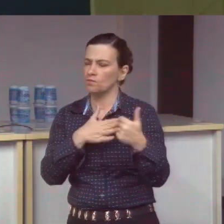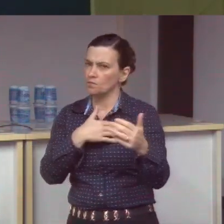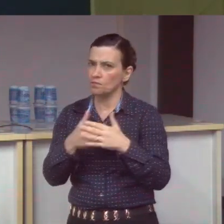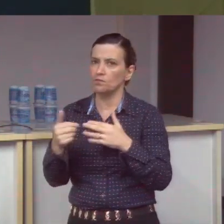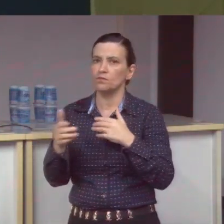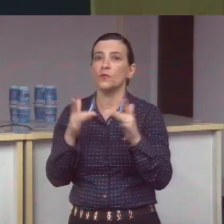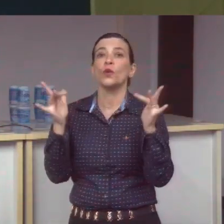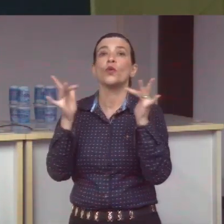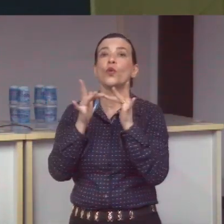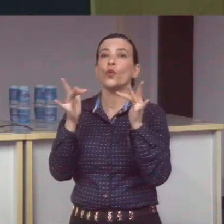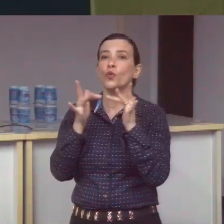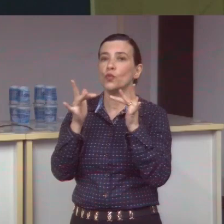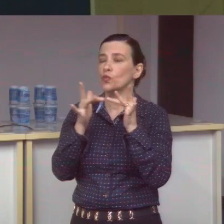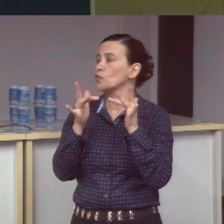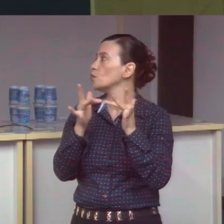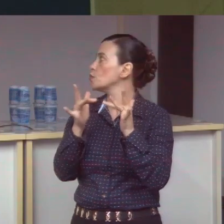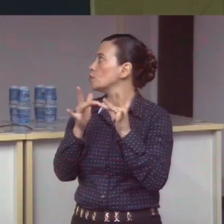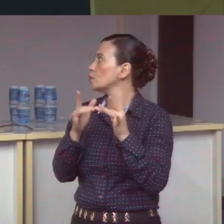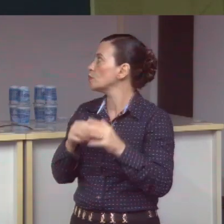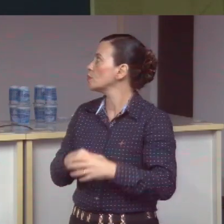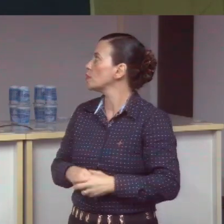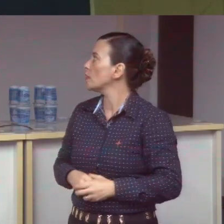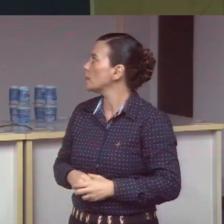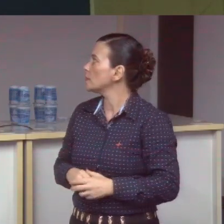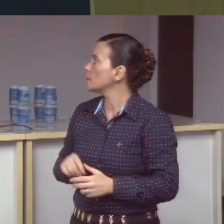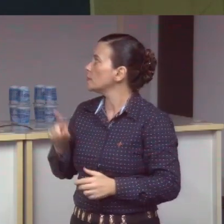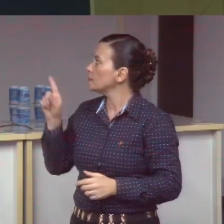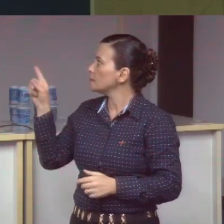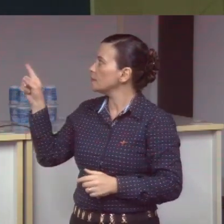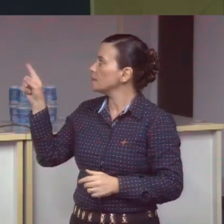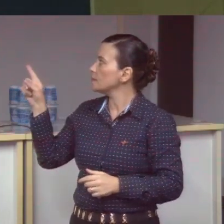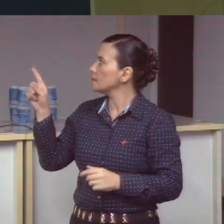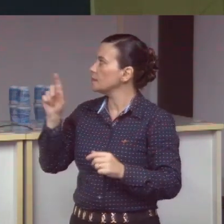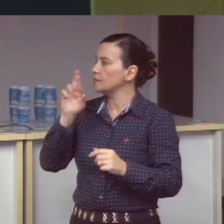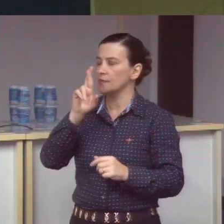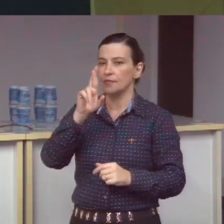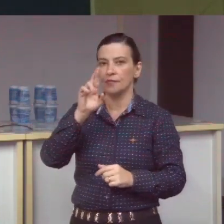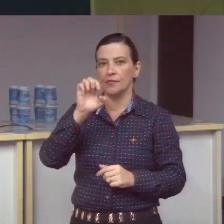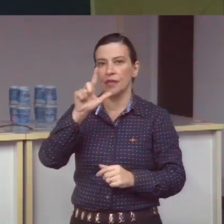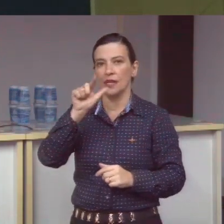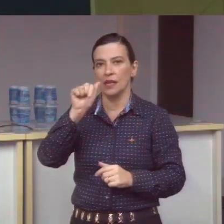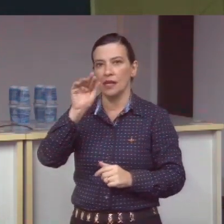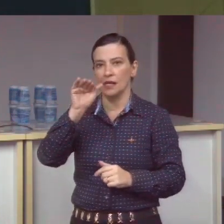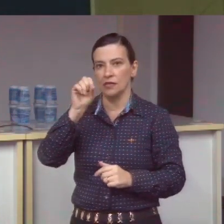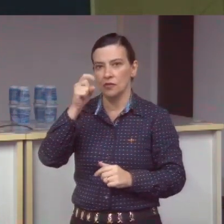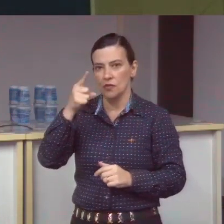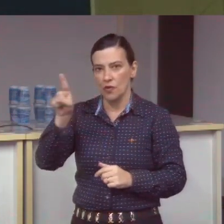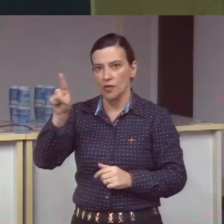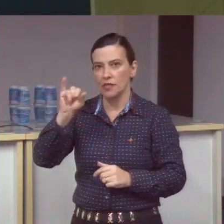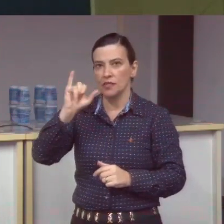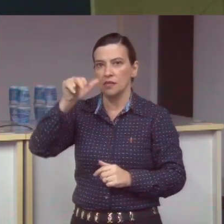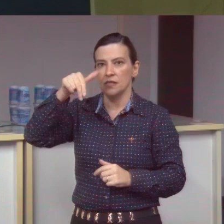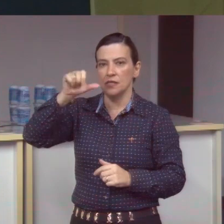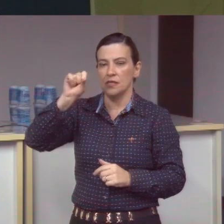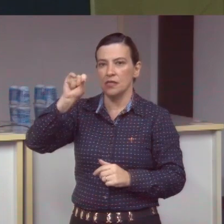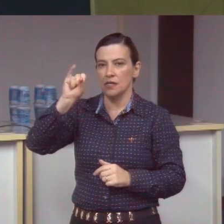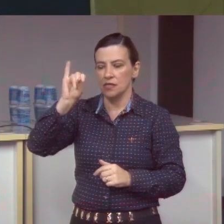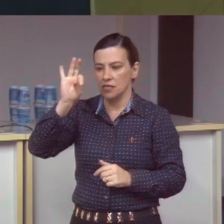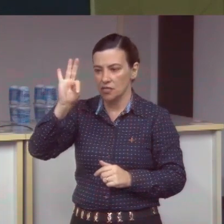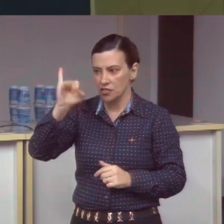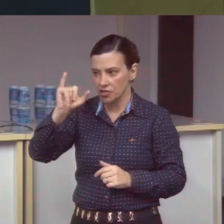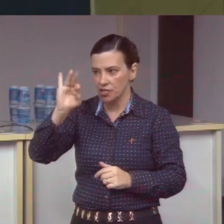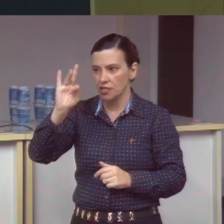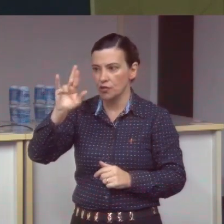é pelas relações institucionais do CFP, né, .org.br, aí está o telefone do CFP lá